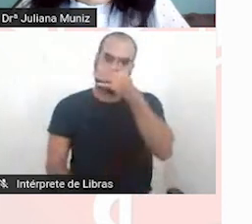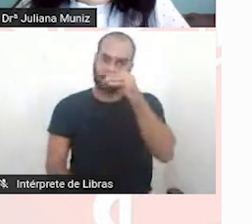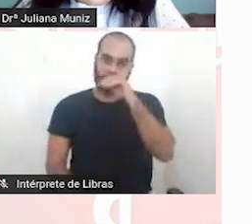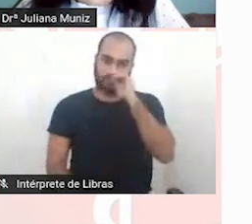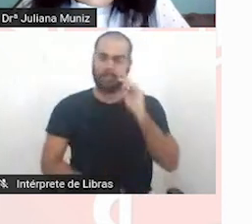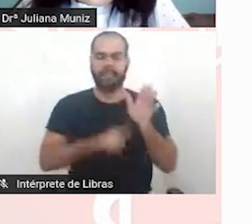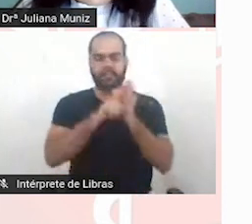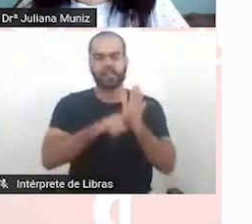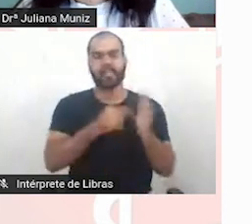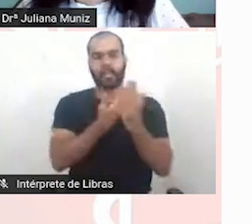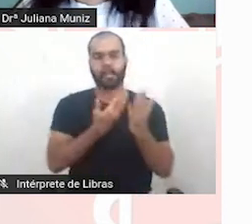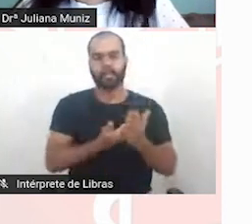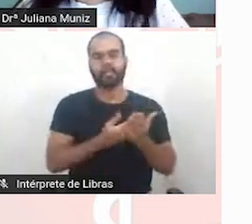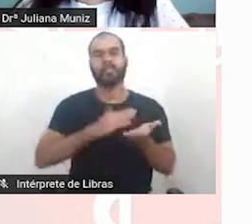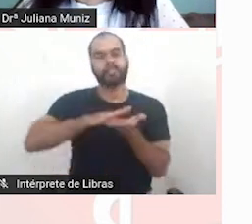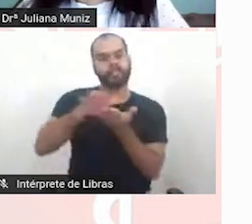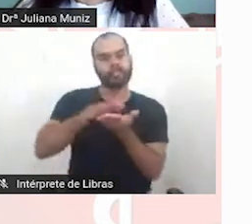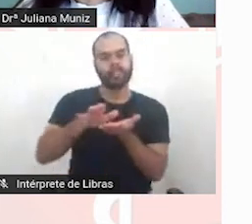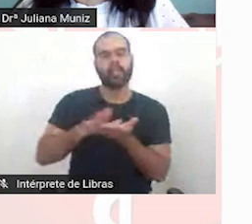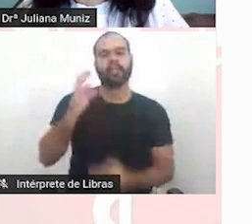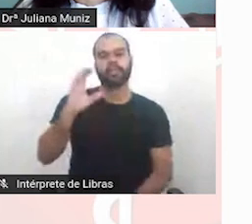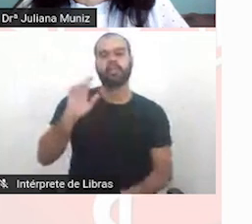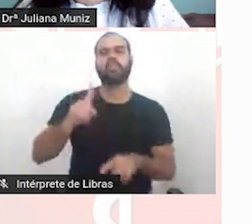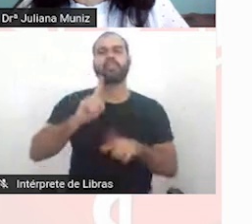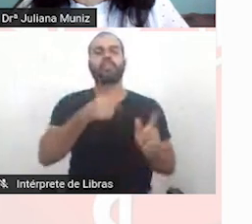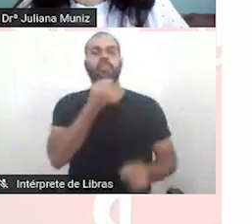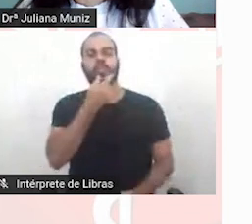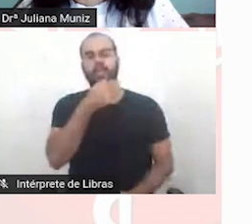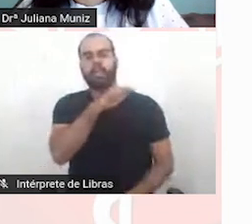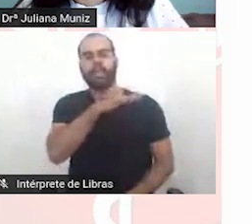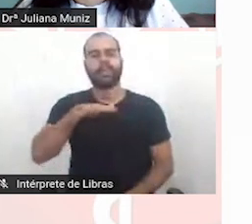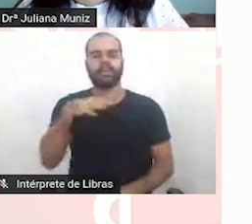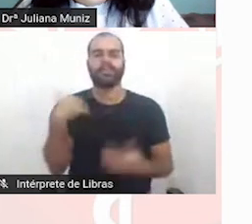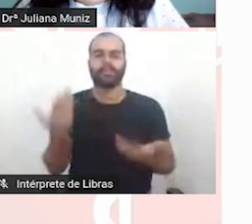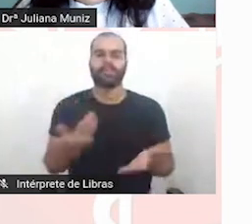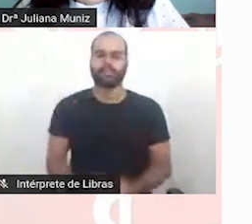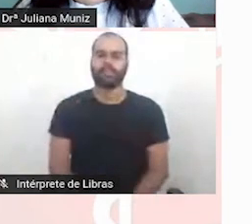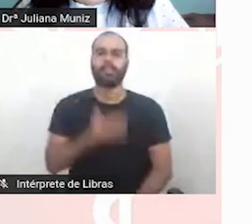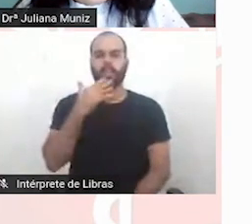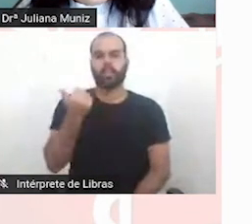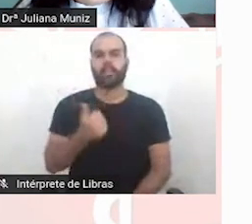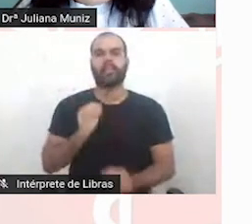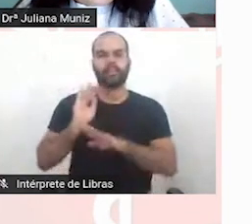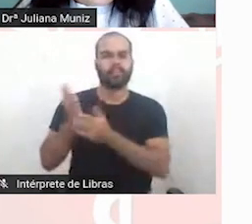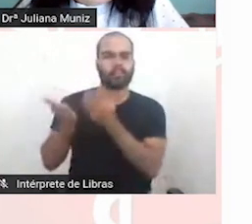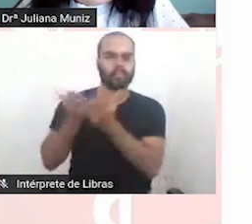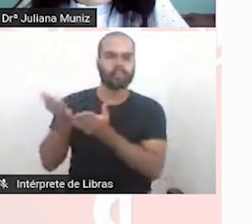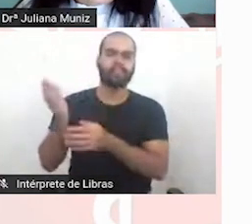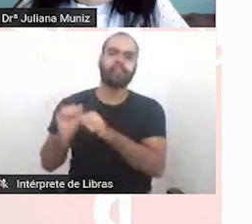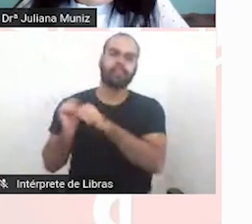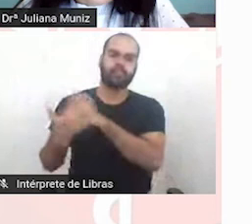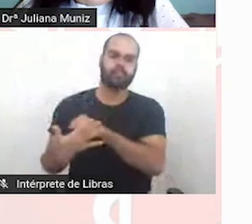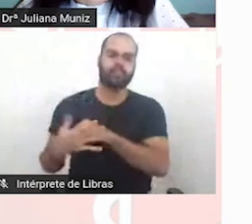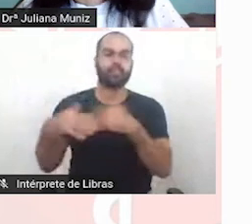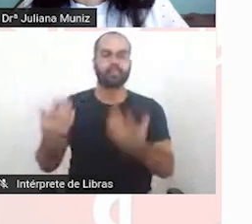sobre todas as drogas para tratar coronavírus. Pode passar. Então, aí, em maio, de 18